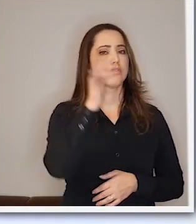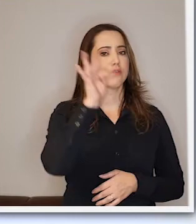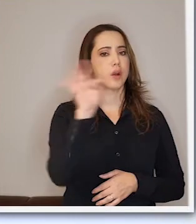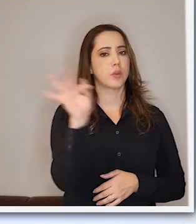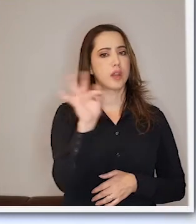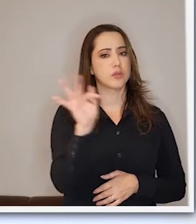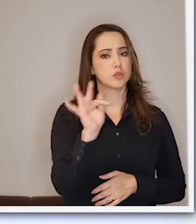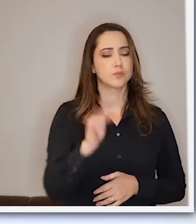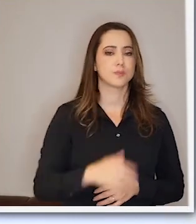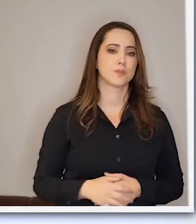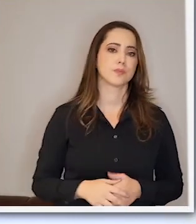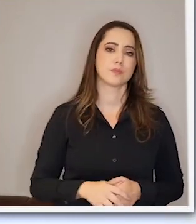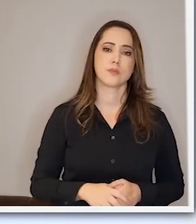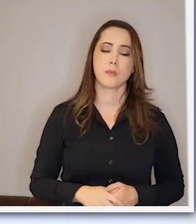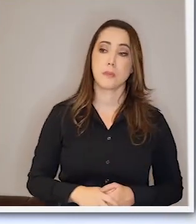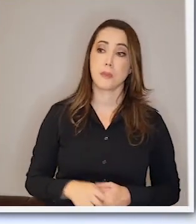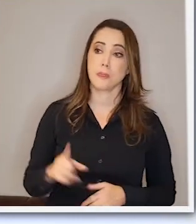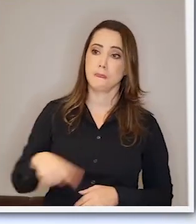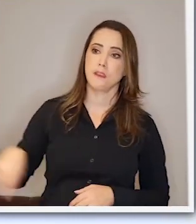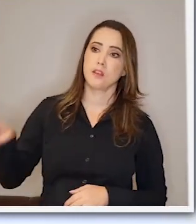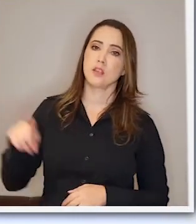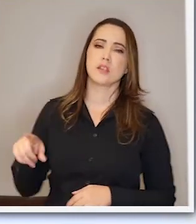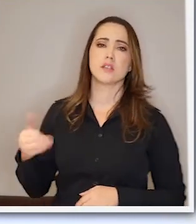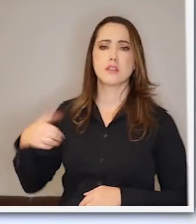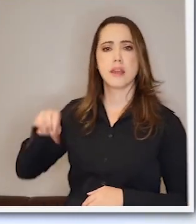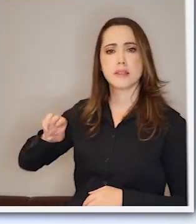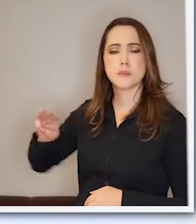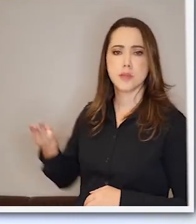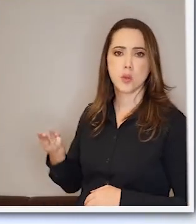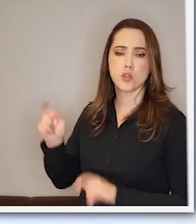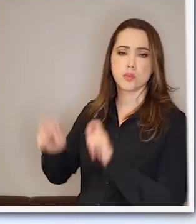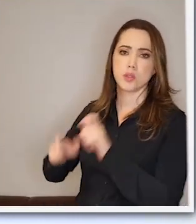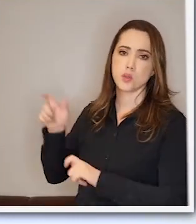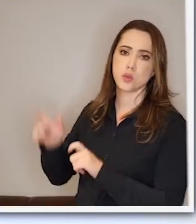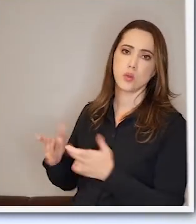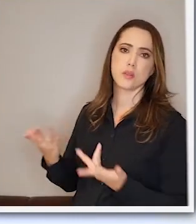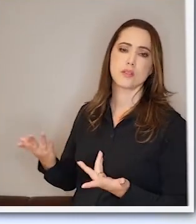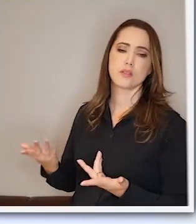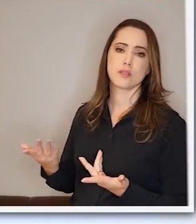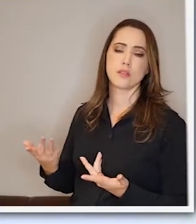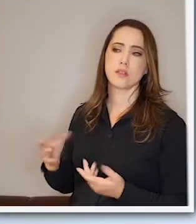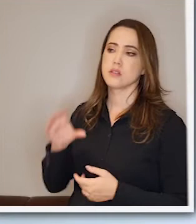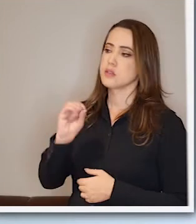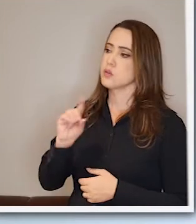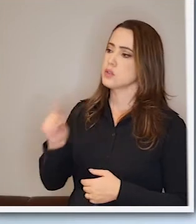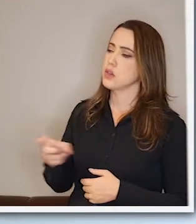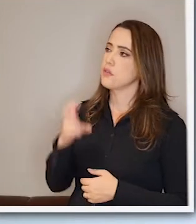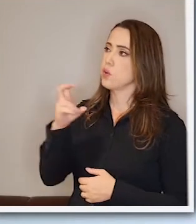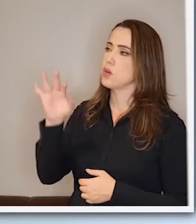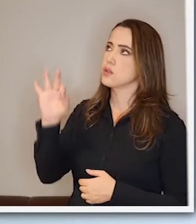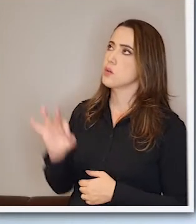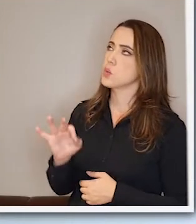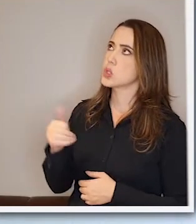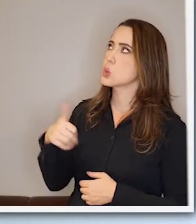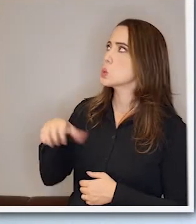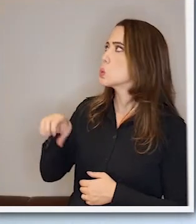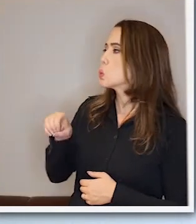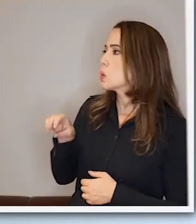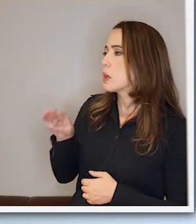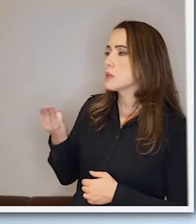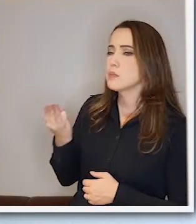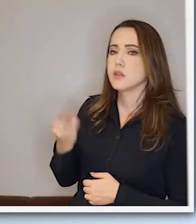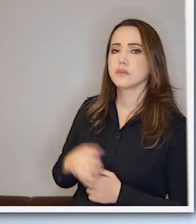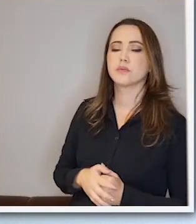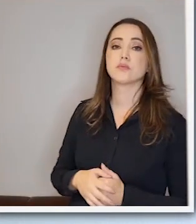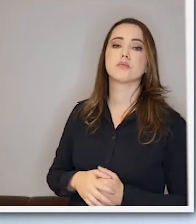0,5% apenas das pessoas surdas ou com deficiência auditiva alcançaram o nível superior. Isso é daquele, só para o pessoal de casa, isso seria daqueles 10 milhões.